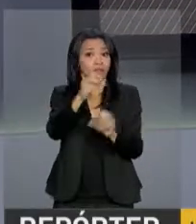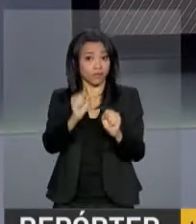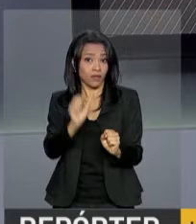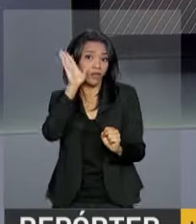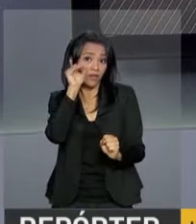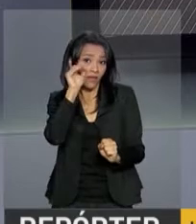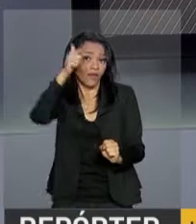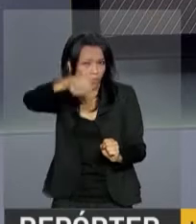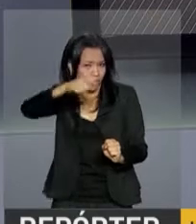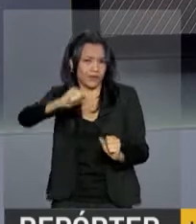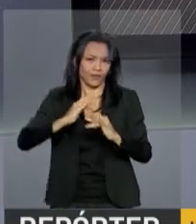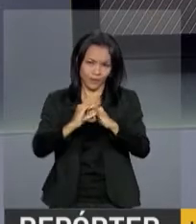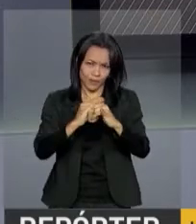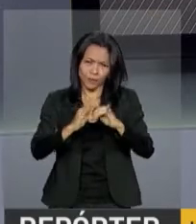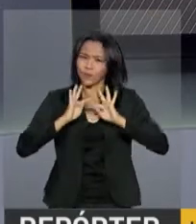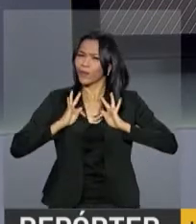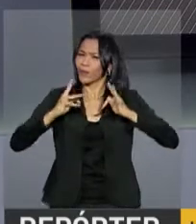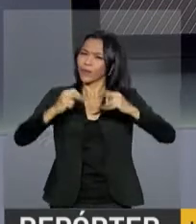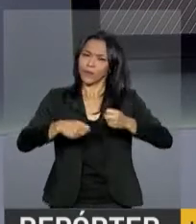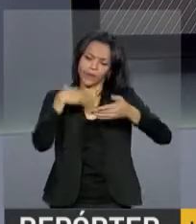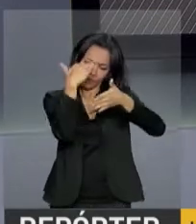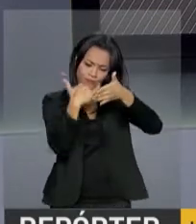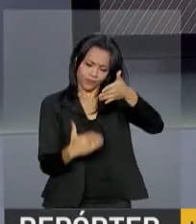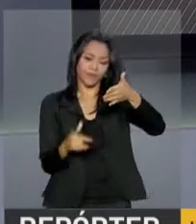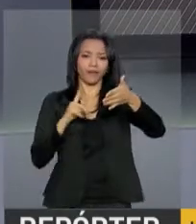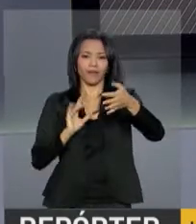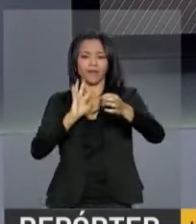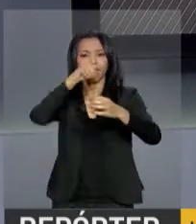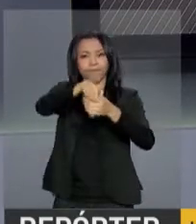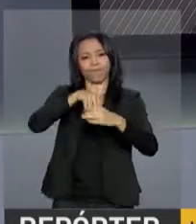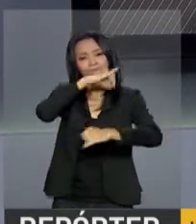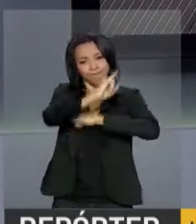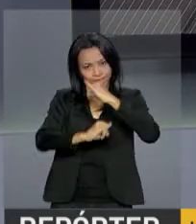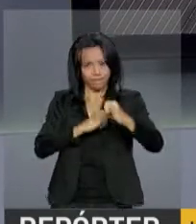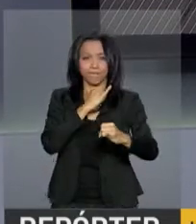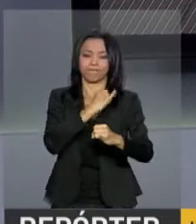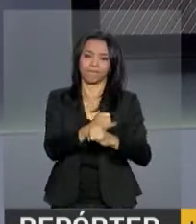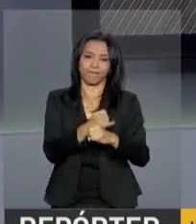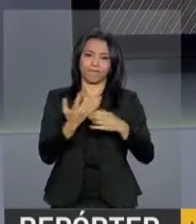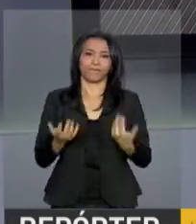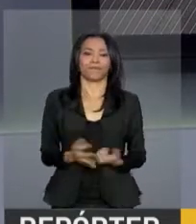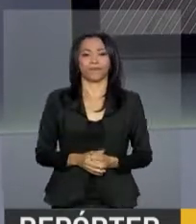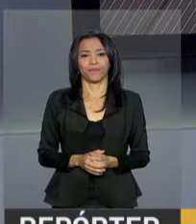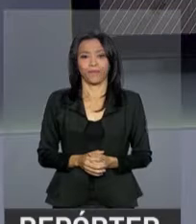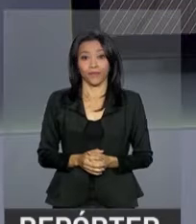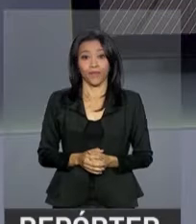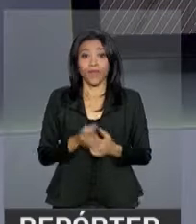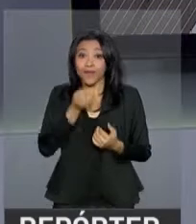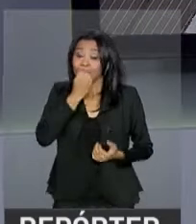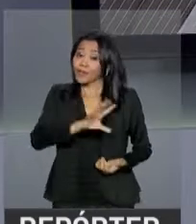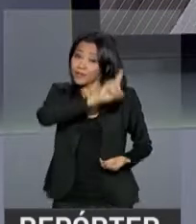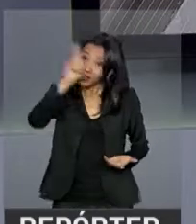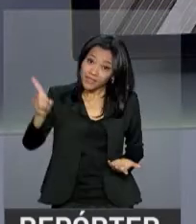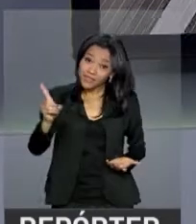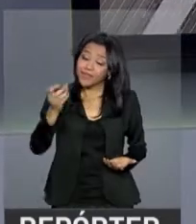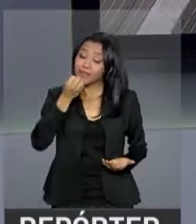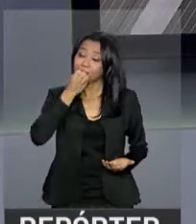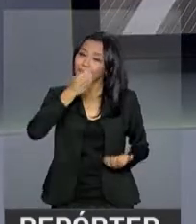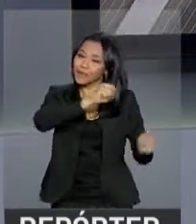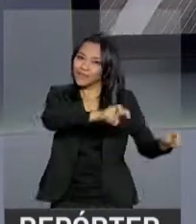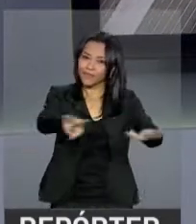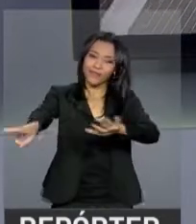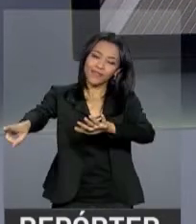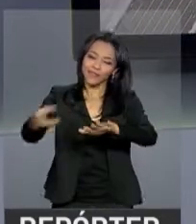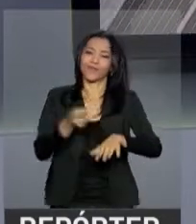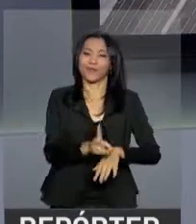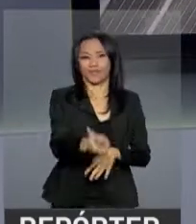reportagens no youtube e toda a nossa programação também está na página da nbr na internet um bom dia para você uma boa semana